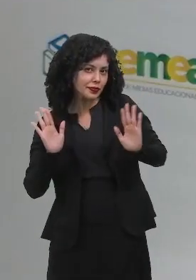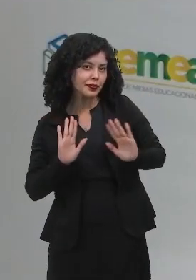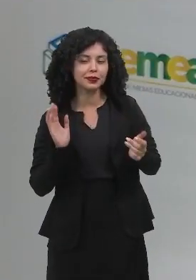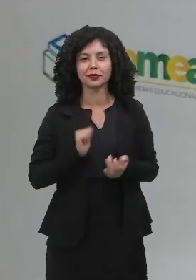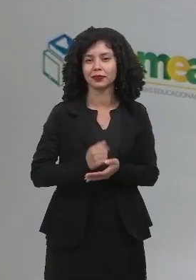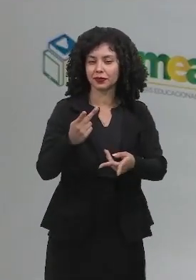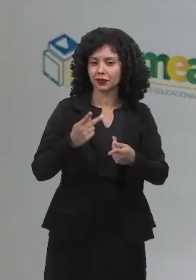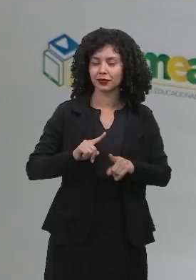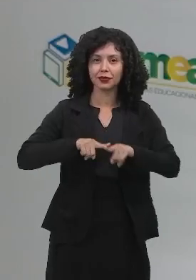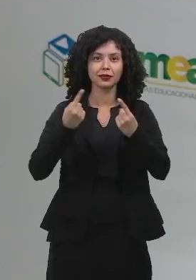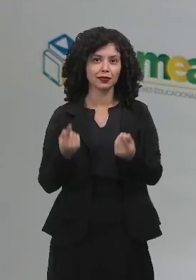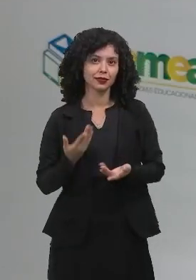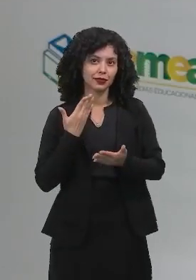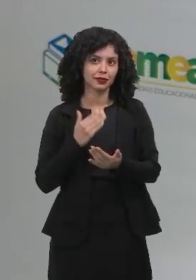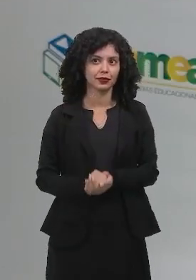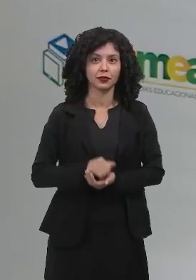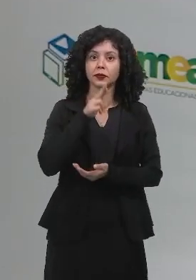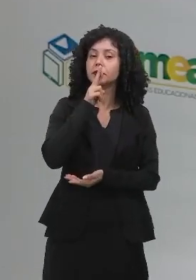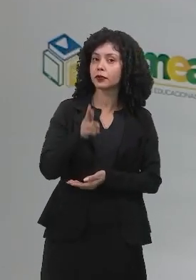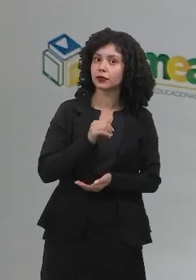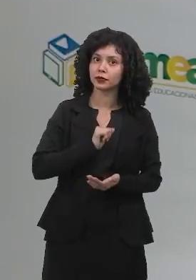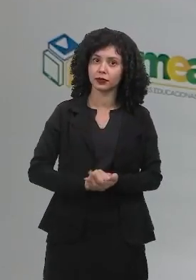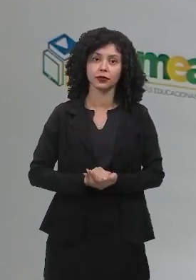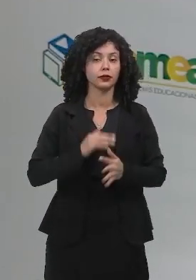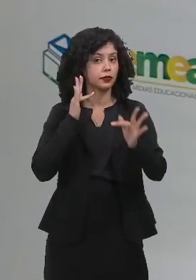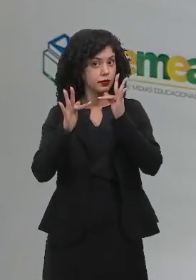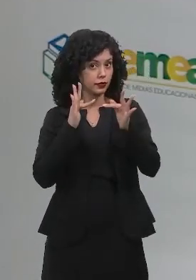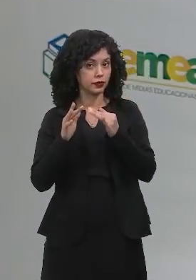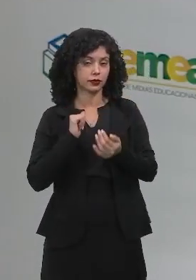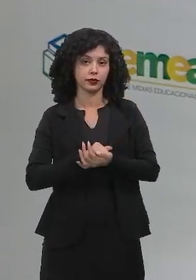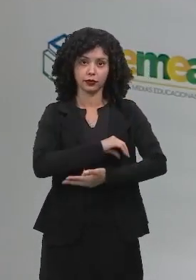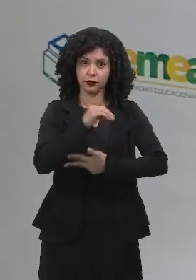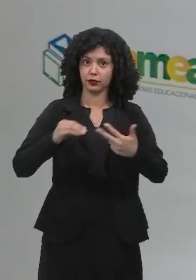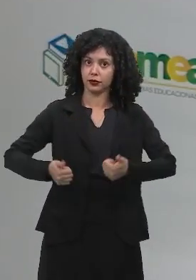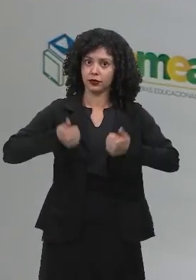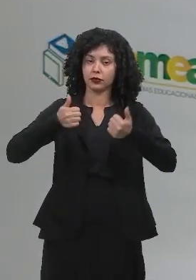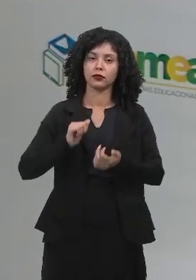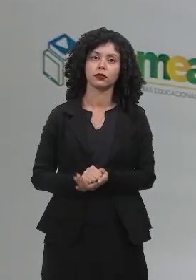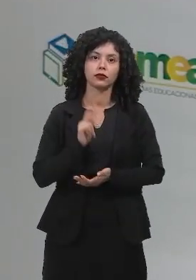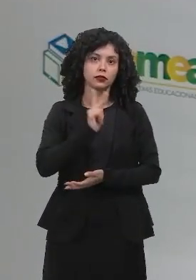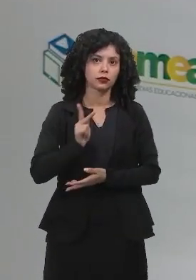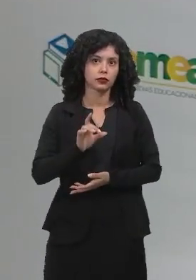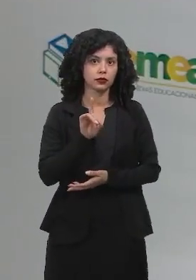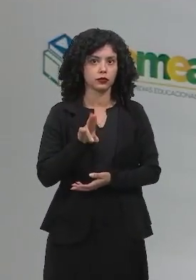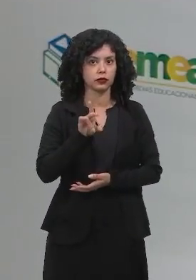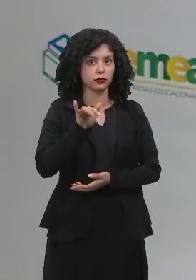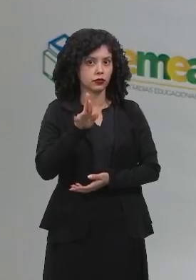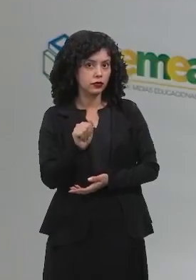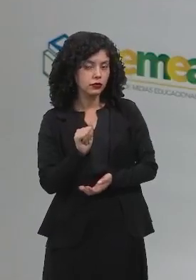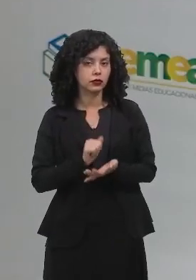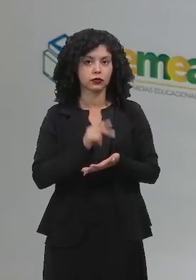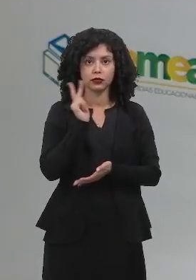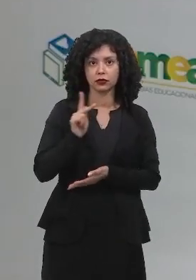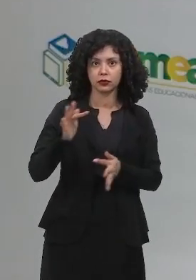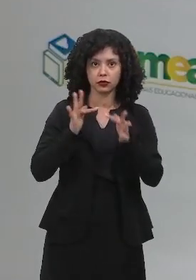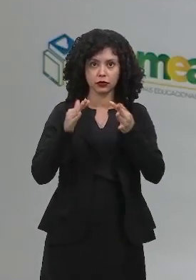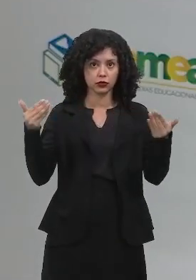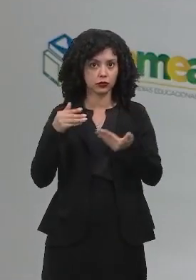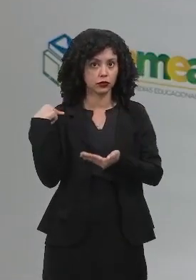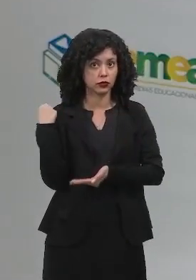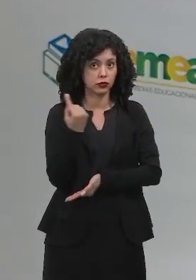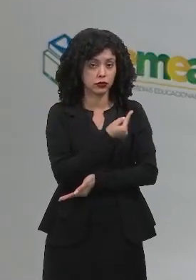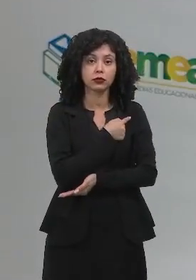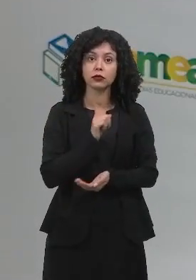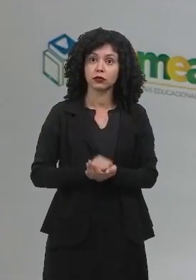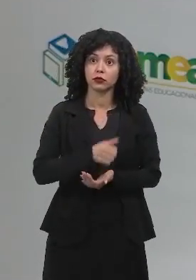Olá, seja bem-vindo a mais uma resolução de física do Pré-ENEM Legal. Sou o professor Douglas, professor de física, e hoje vamos resolver